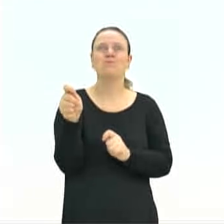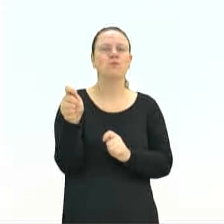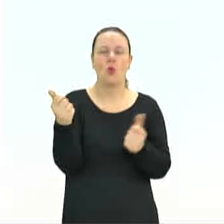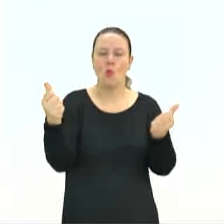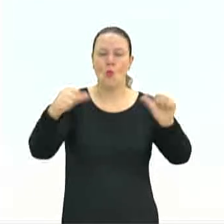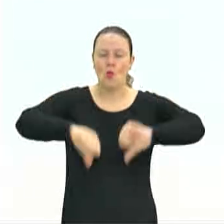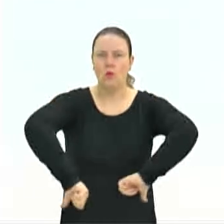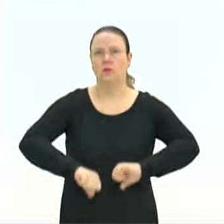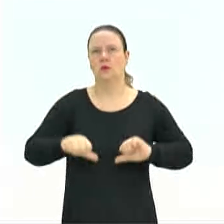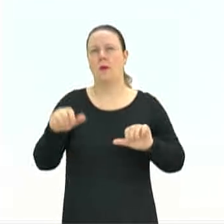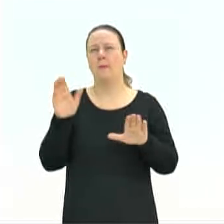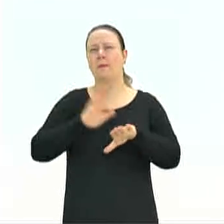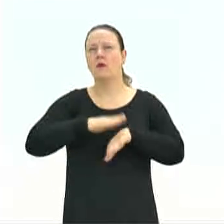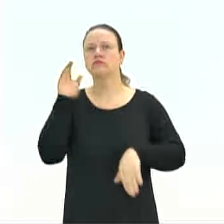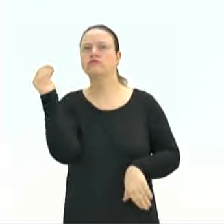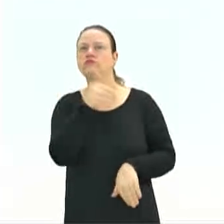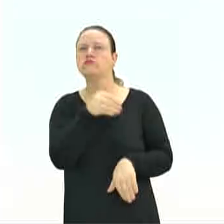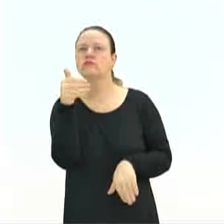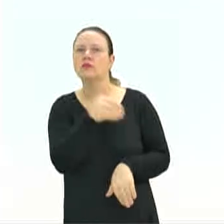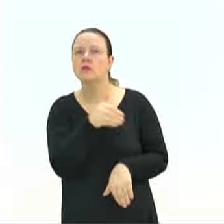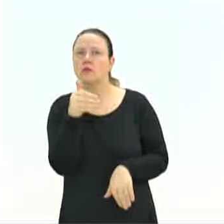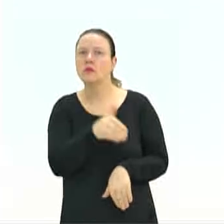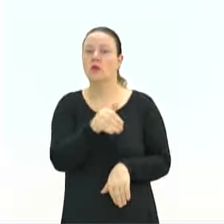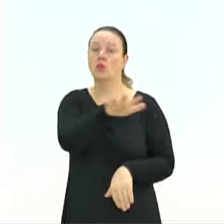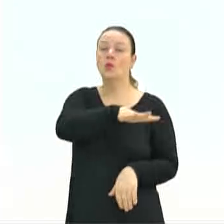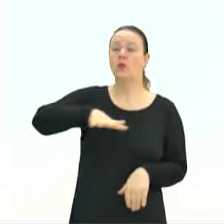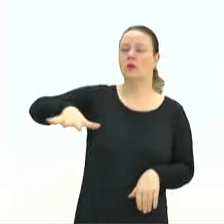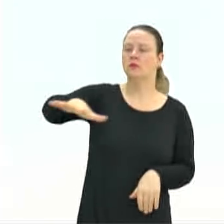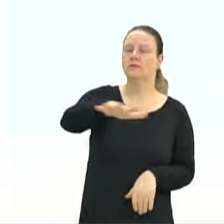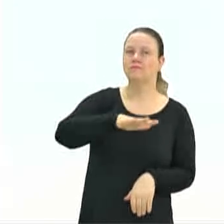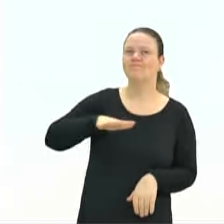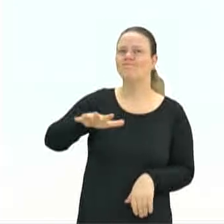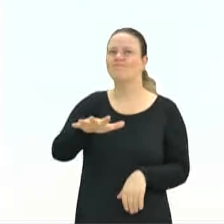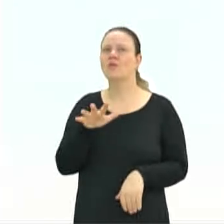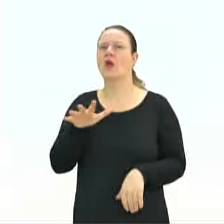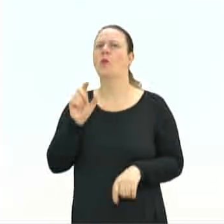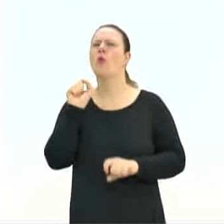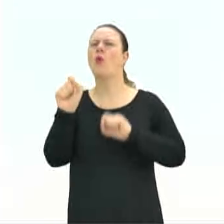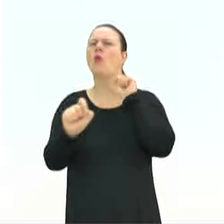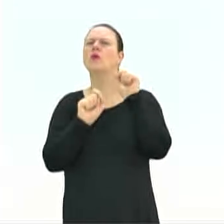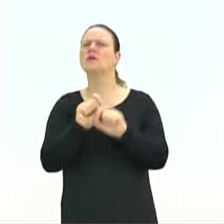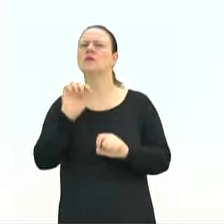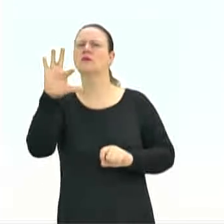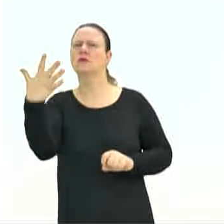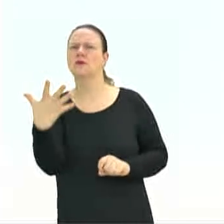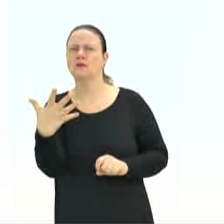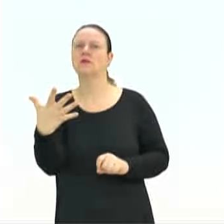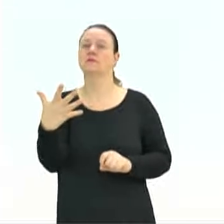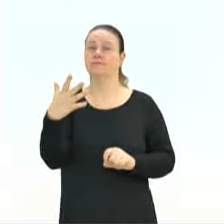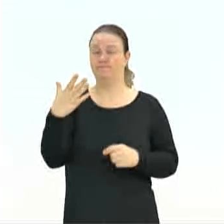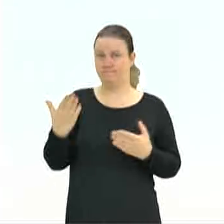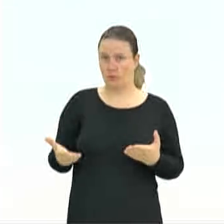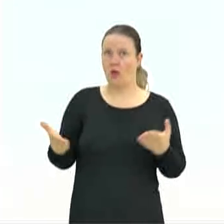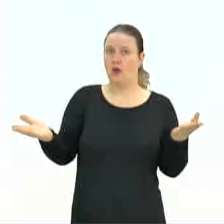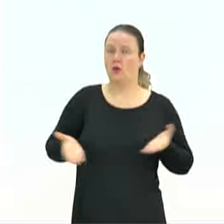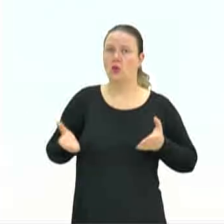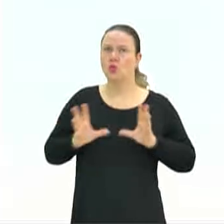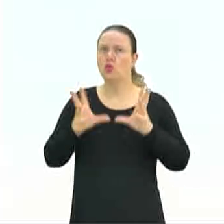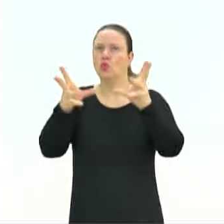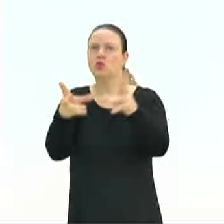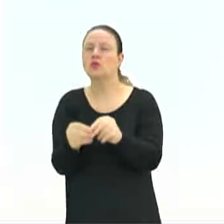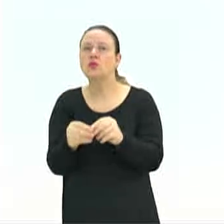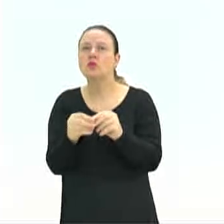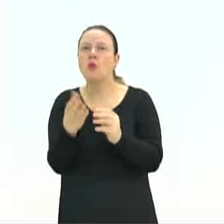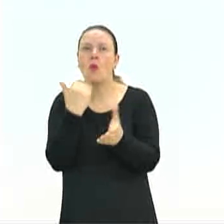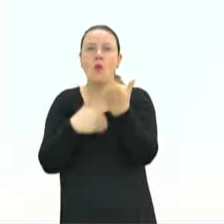vez mais frequentes. O habitat desses animais está dando lugar a projetos cada vez mais extensivos do agronegócio. Todos comem gafanhotos